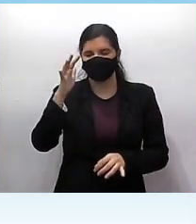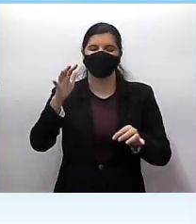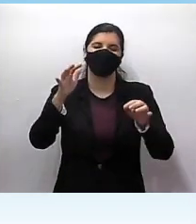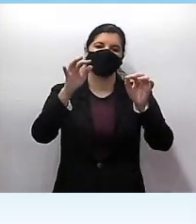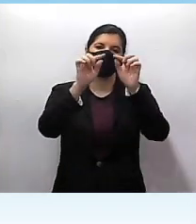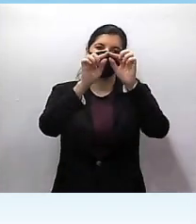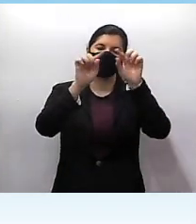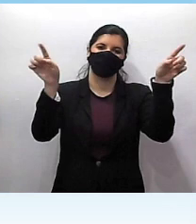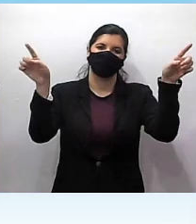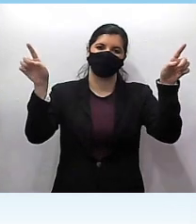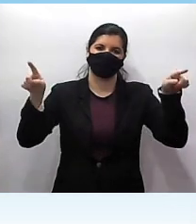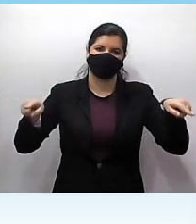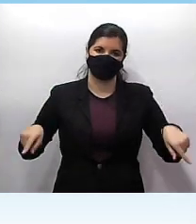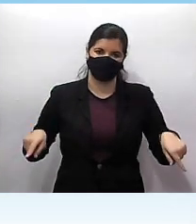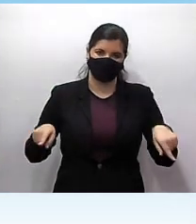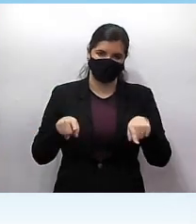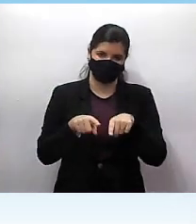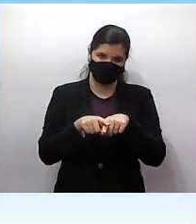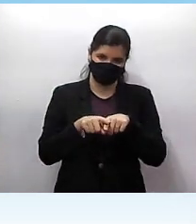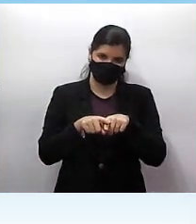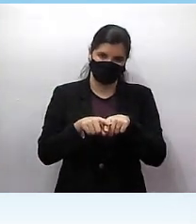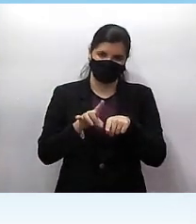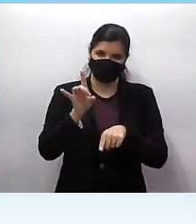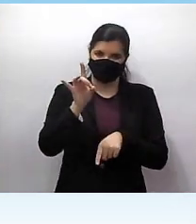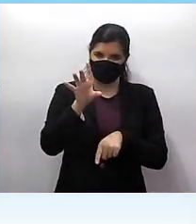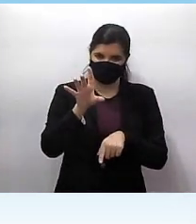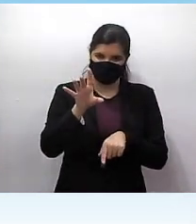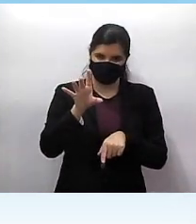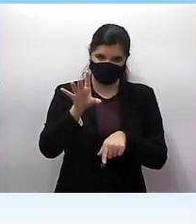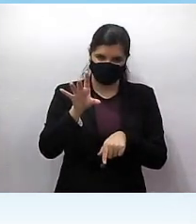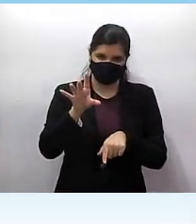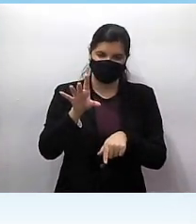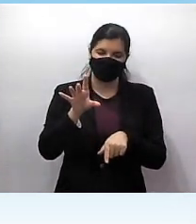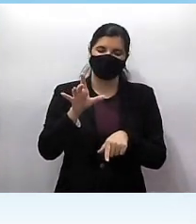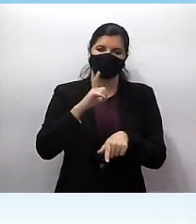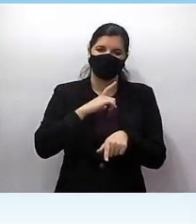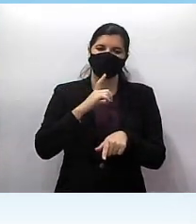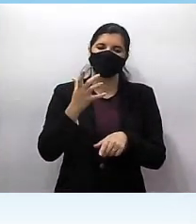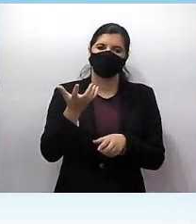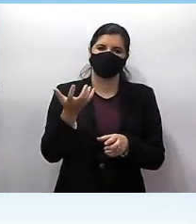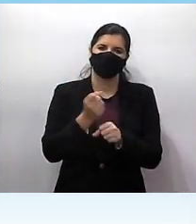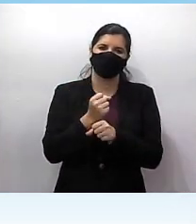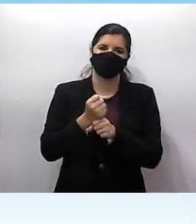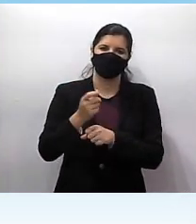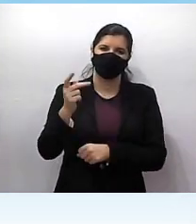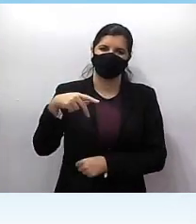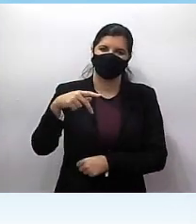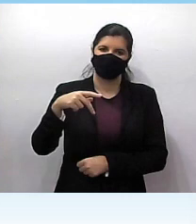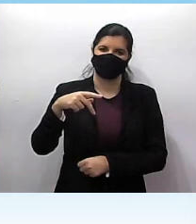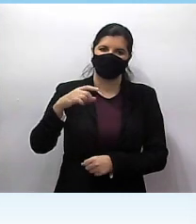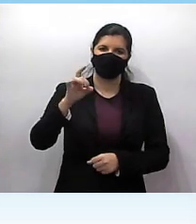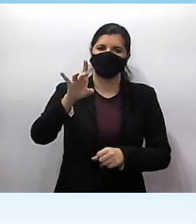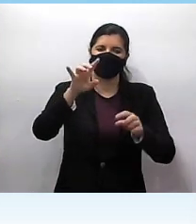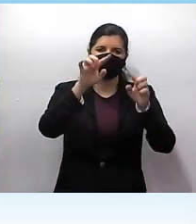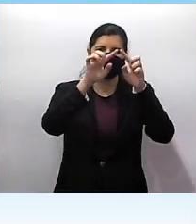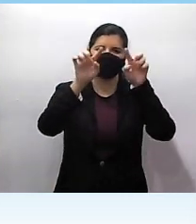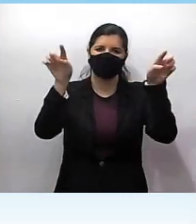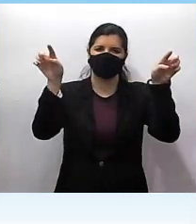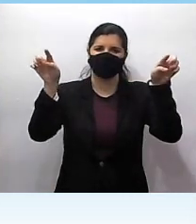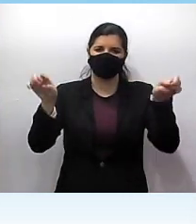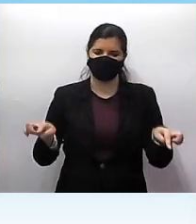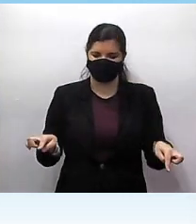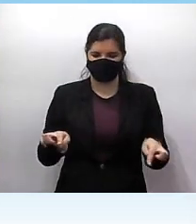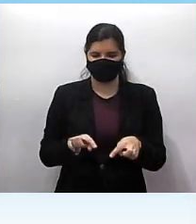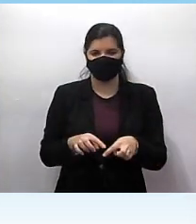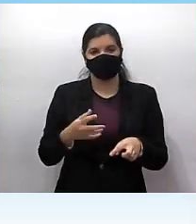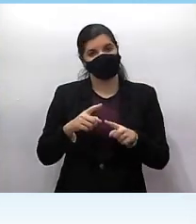quadro, sem o quadro, só a moldura, e aí você tem o perímetro, ou seja, o contorno do quadro. Agora, se eu